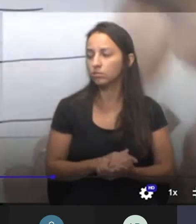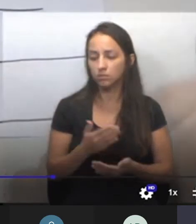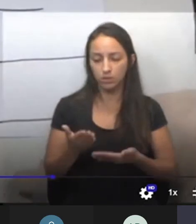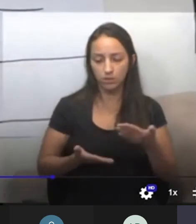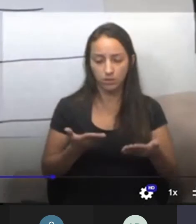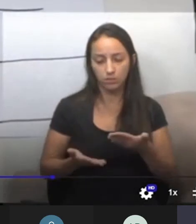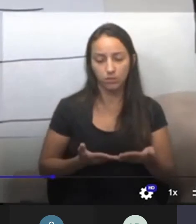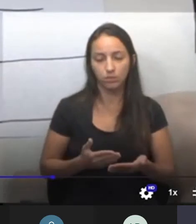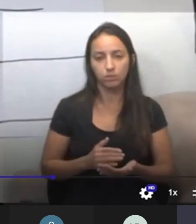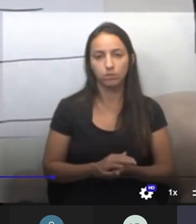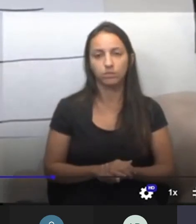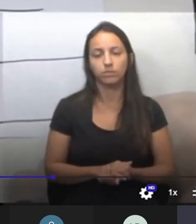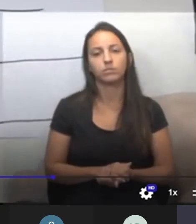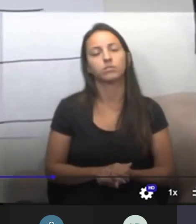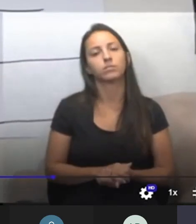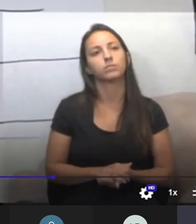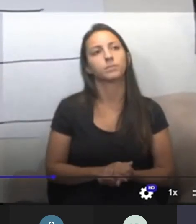e serviços.